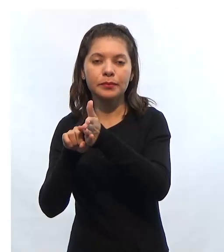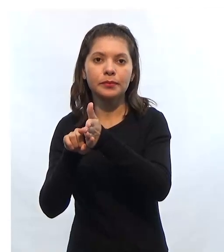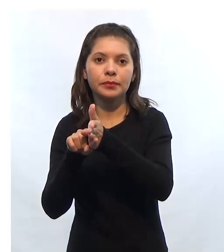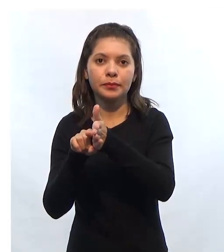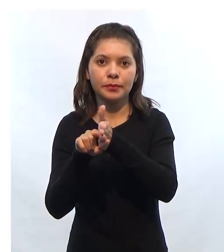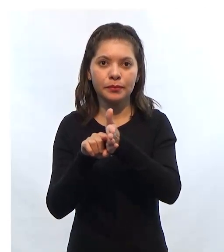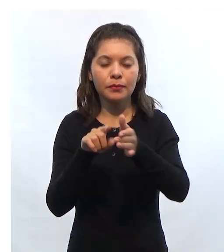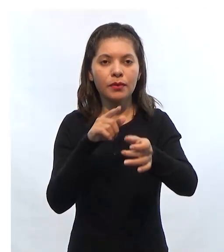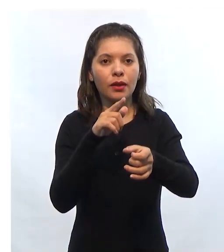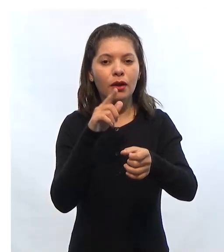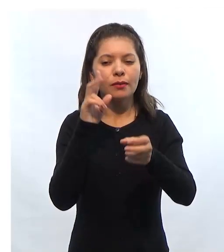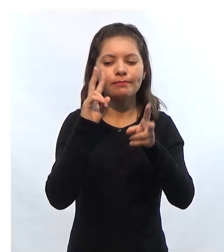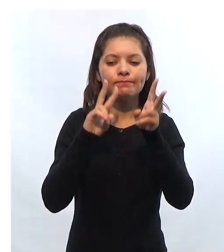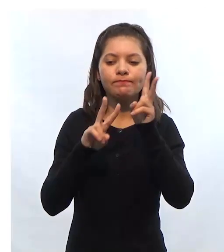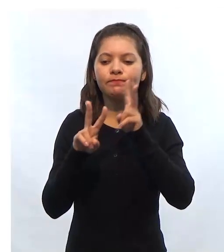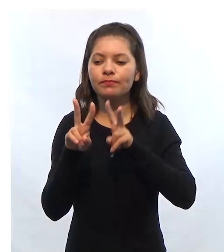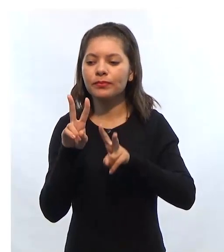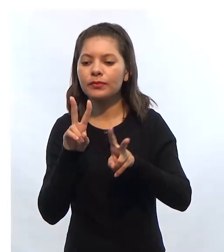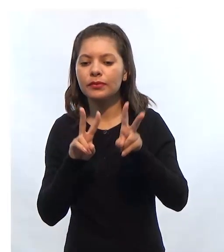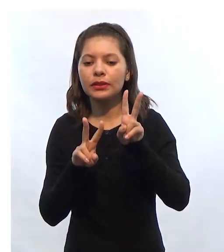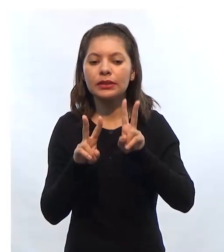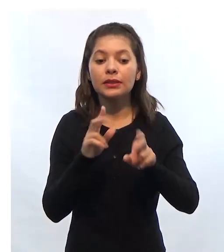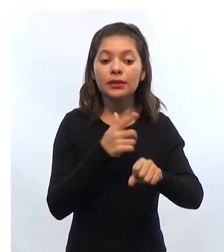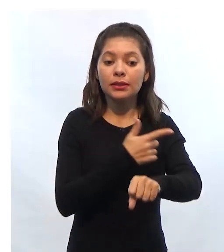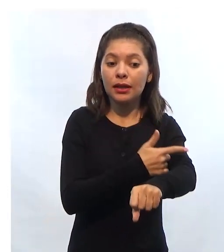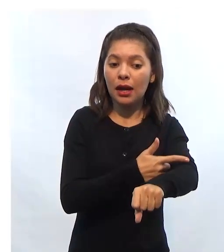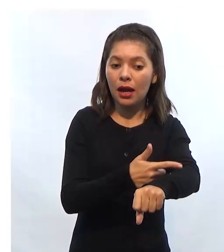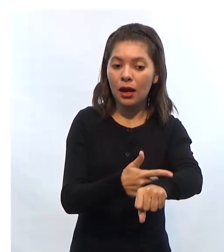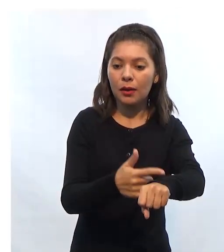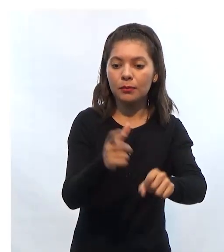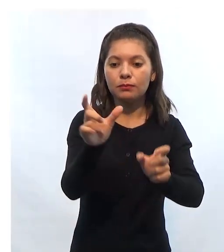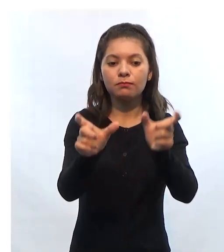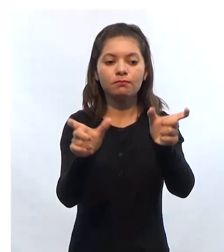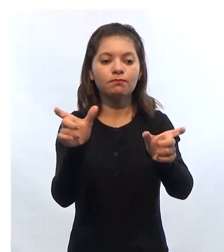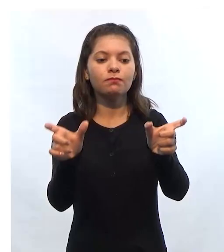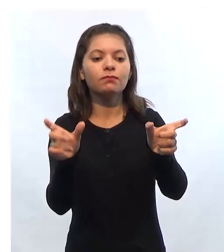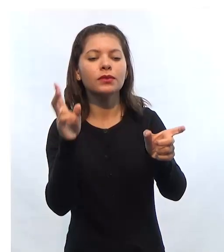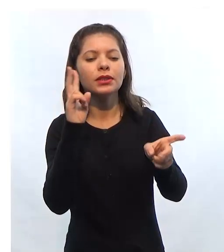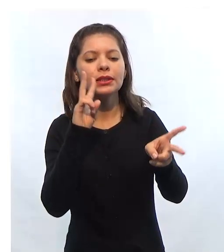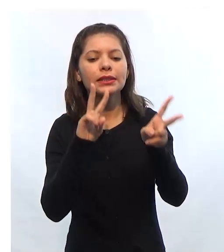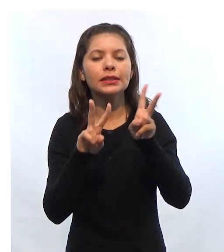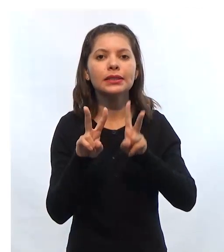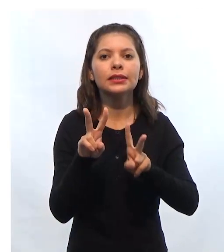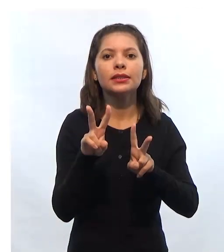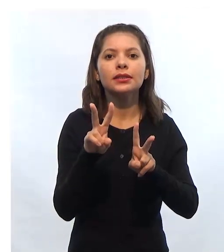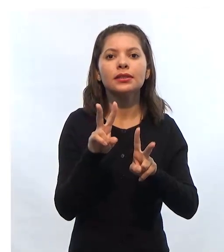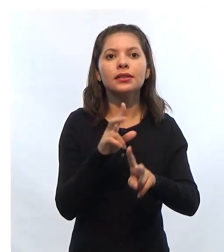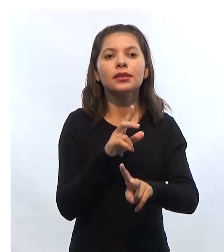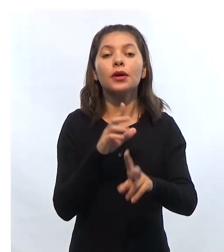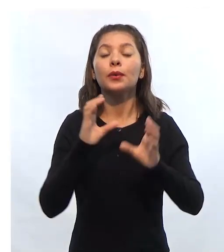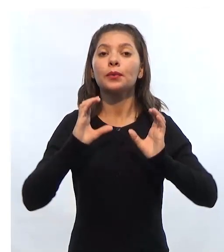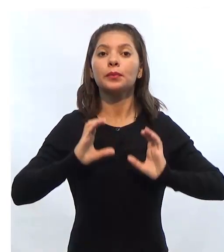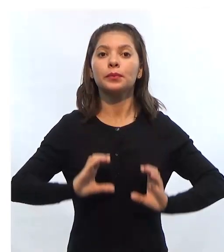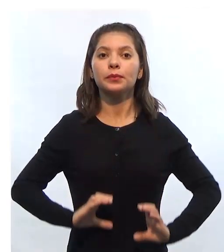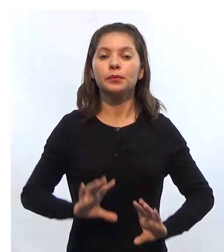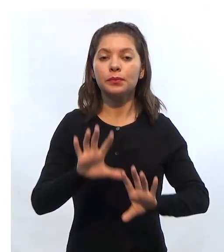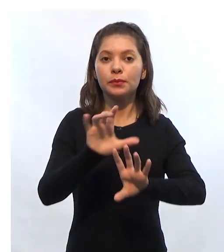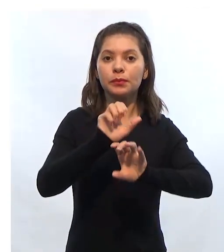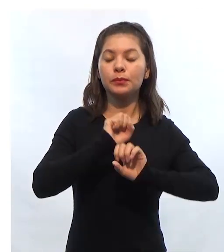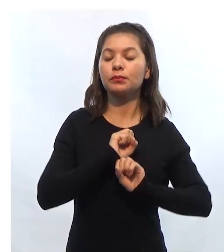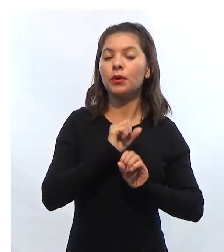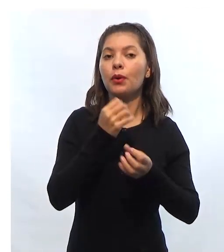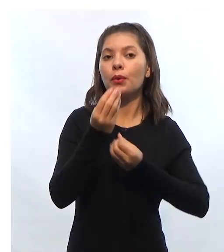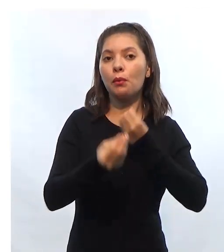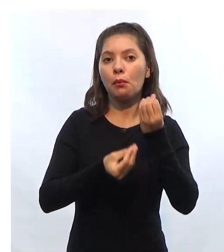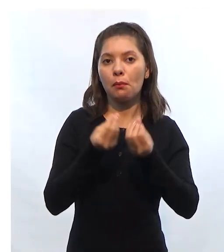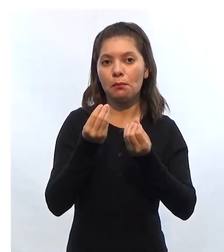observação, então hábitos de determinado público são observados por especialistas em comportamento do consumidor. Elas podem ser feitas